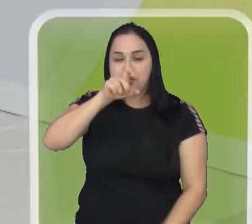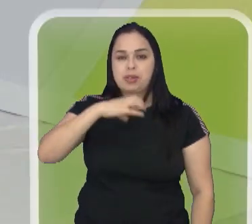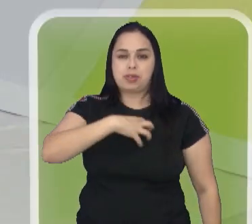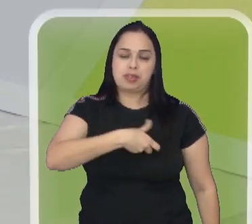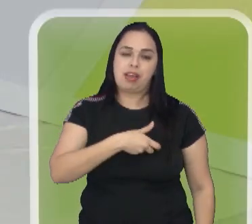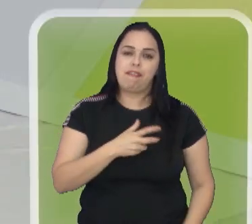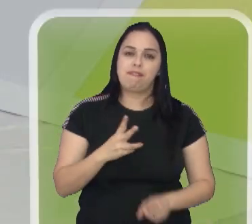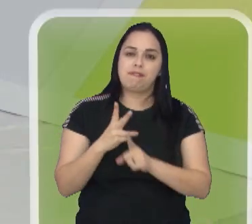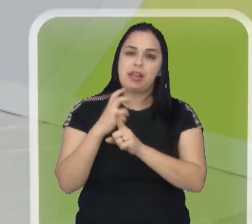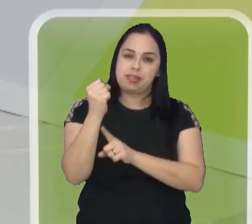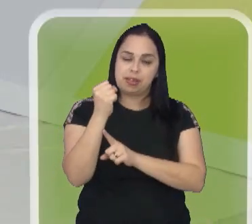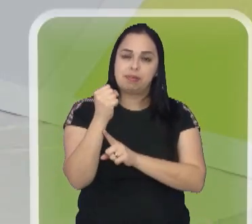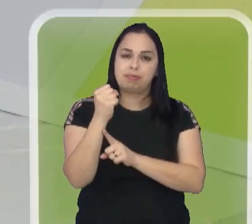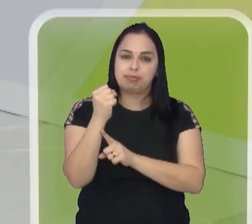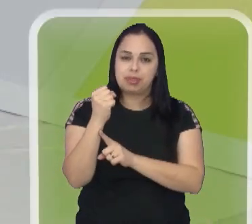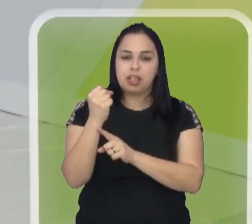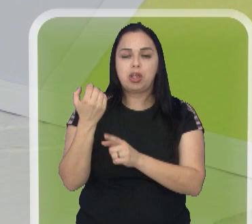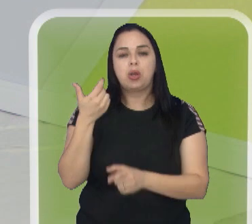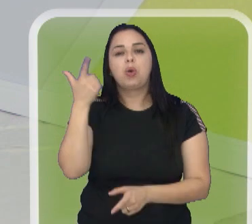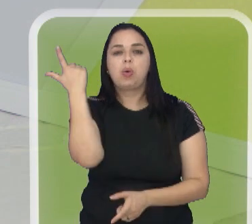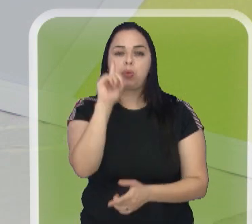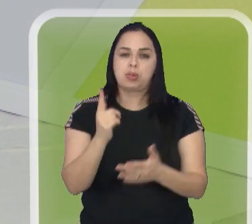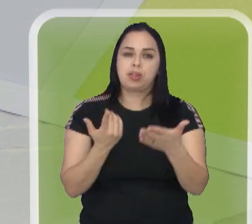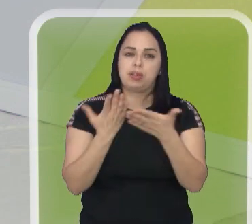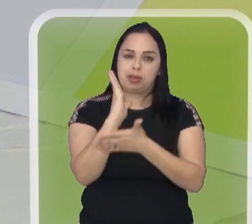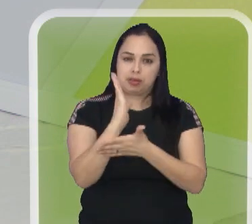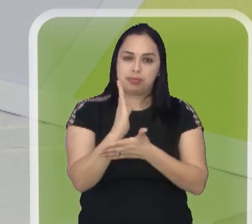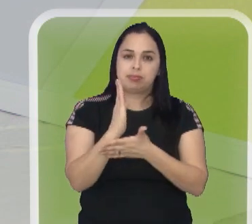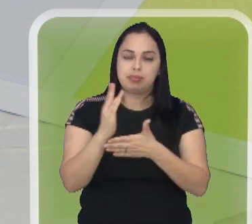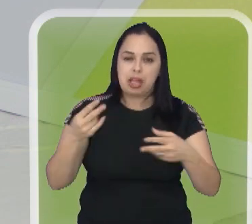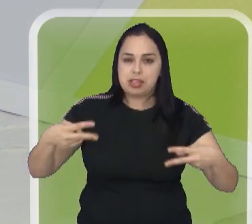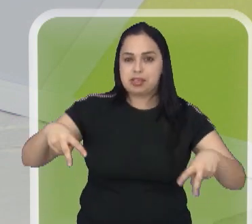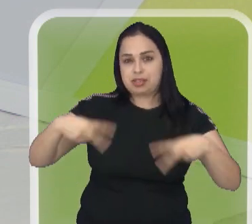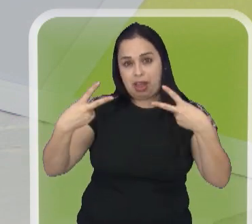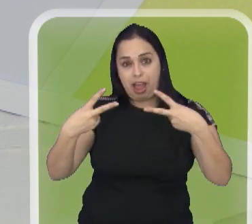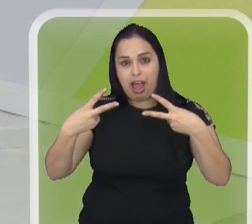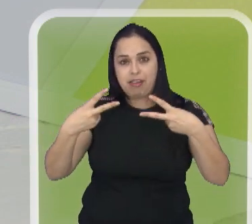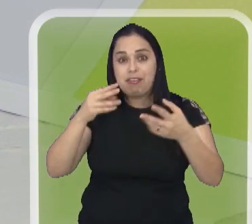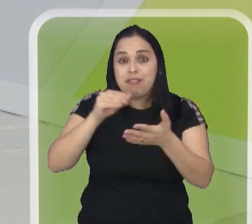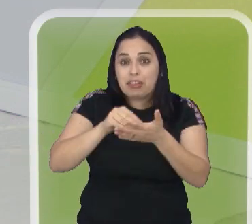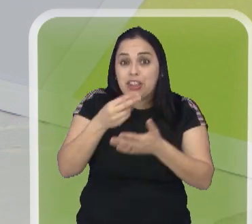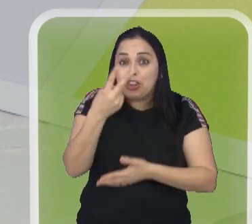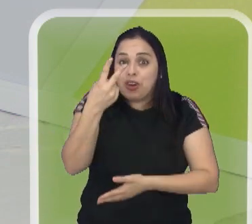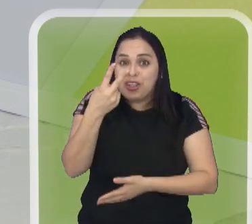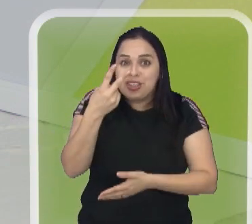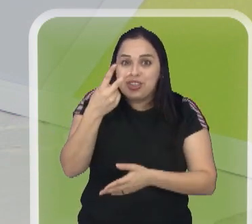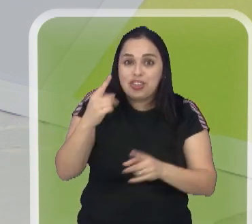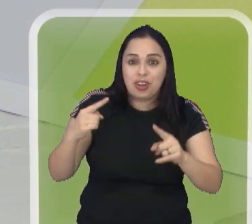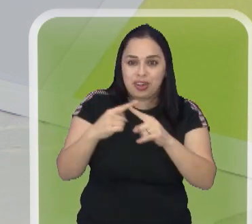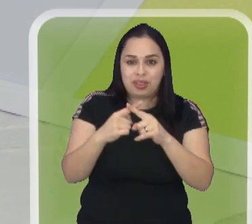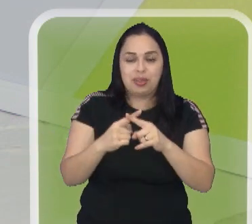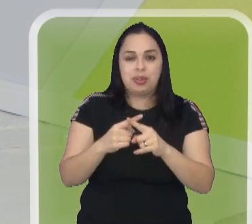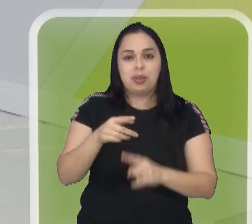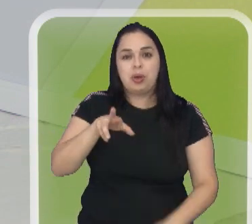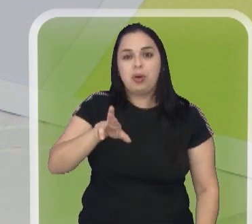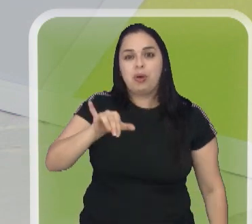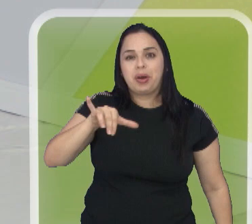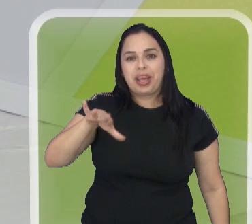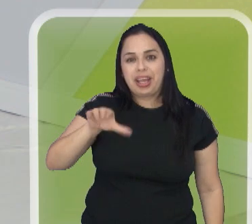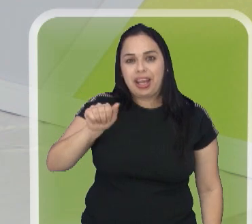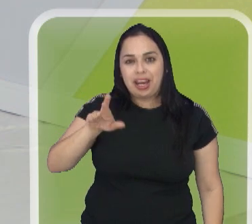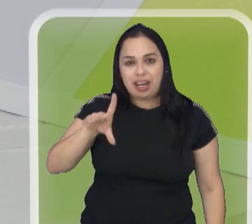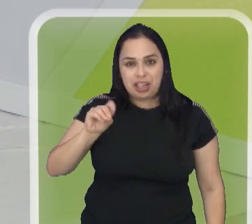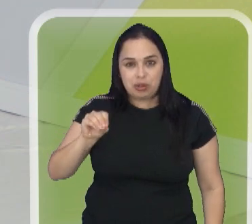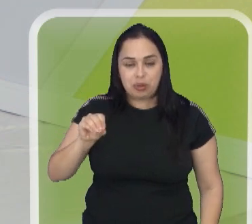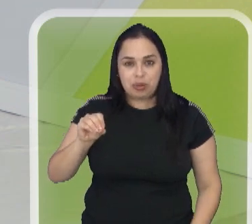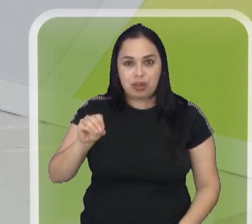vitória e consiga a classificação às semifinais, daí faltarão apenas 2 jogos. E como o Ricardo Costa disse, o jogo do acesso pro São